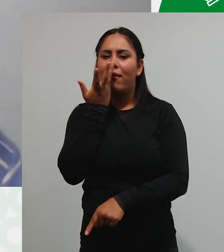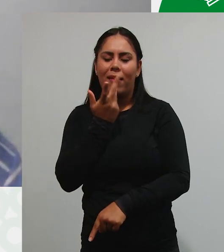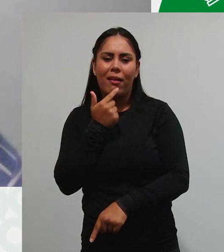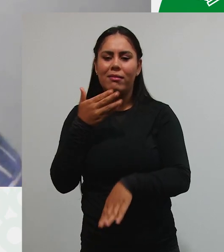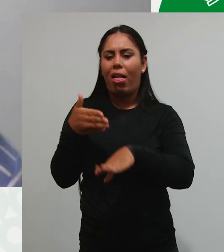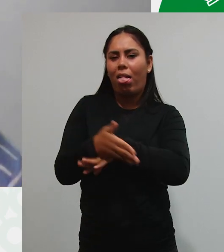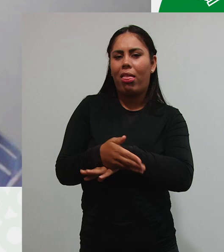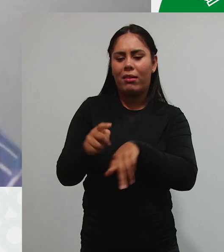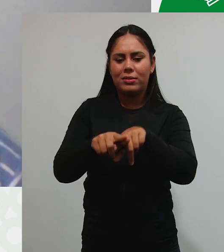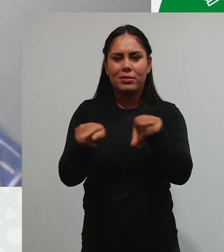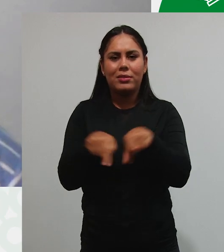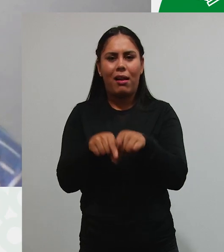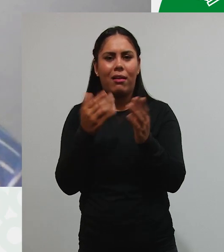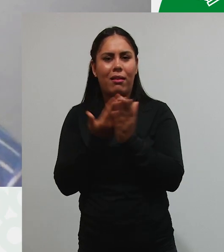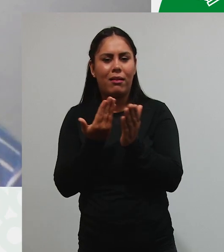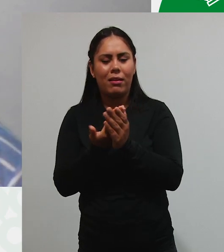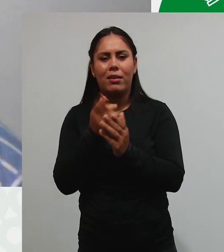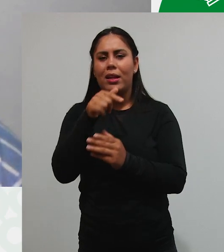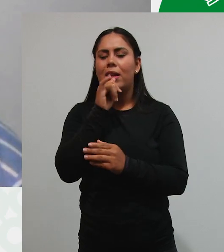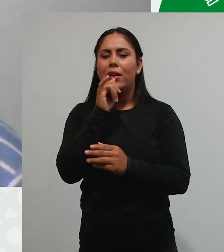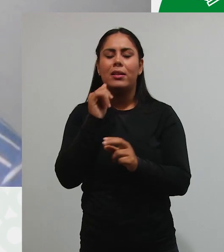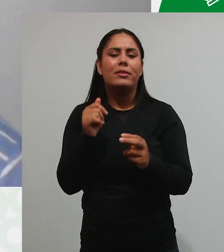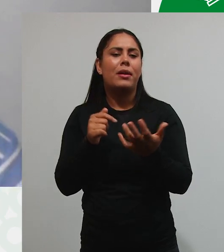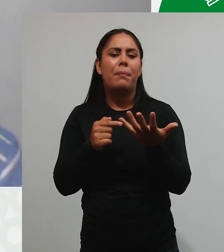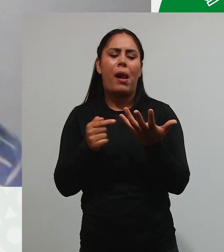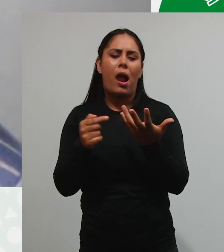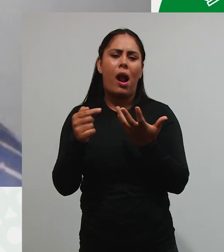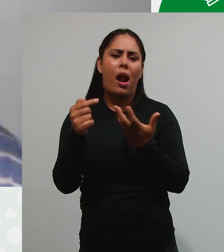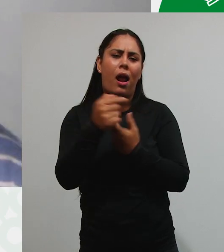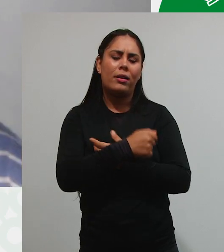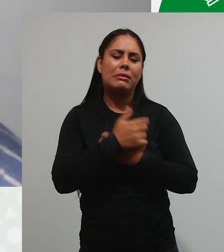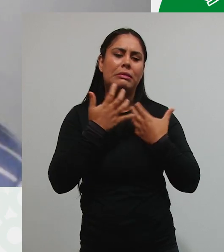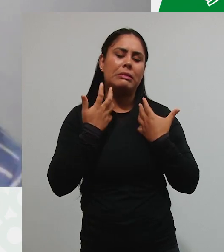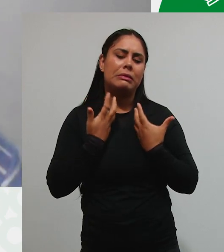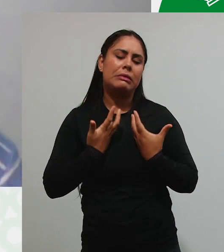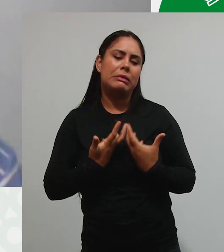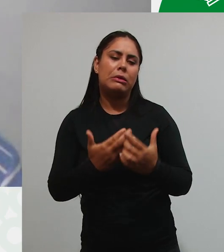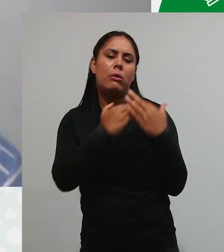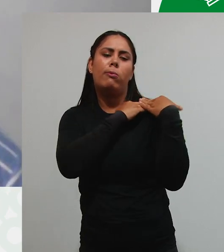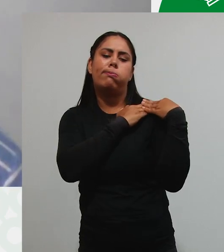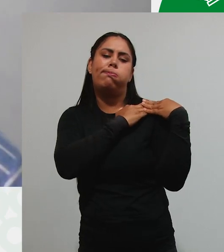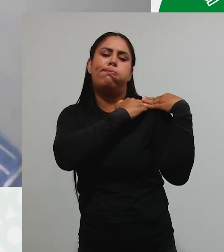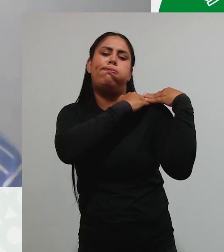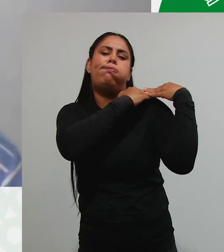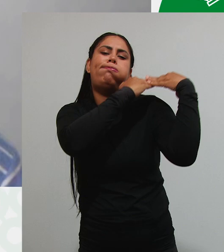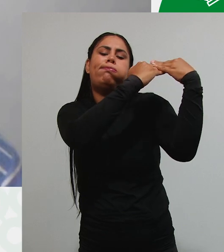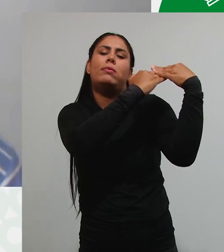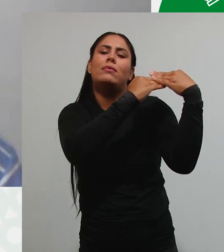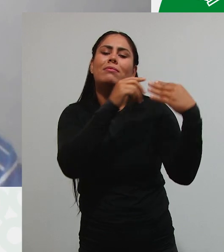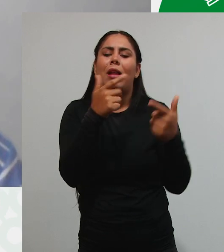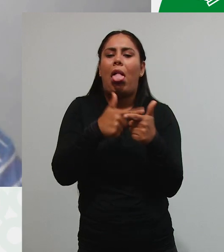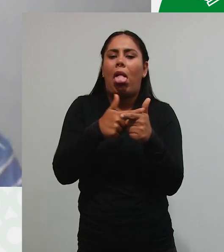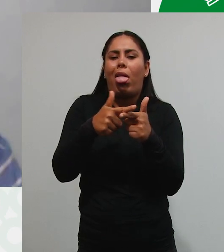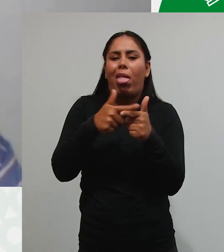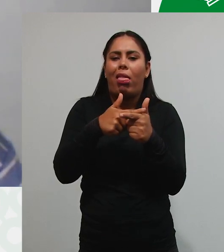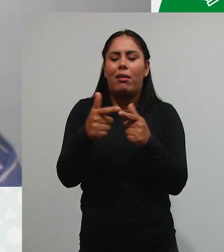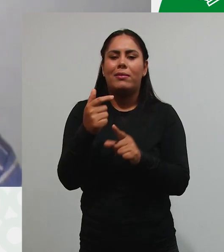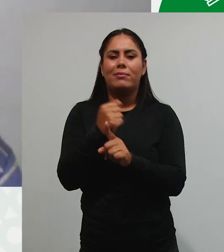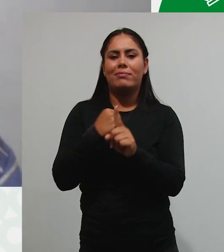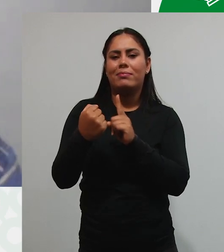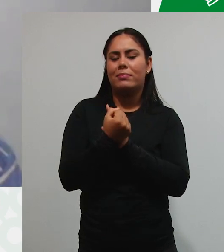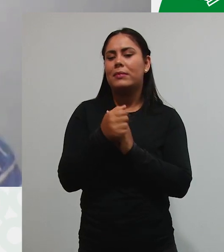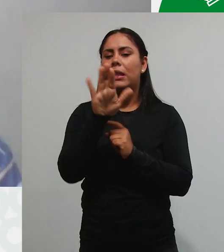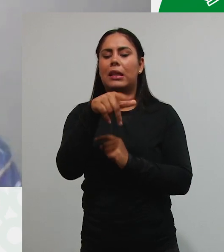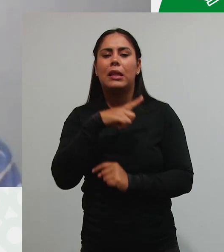aula trazendo uma série de cargas, aliás, trazendo uma carga muito grande de problemas sociais. Nós temos